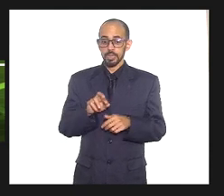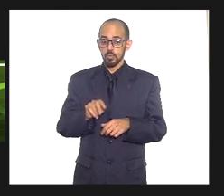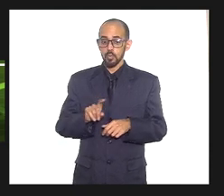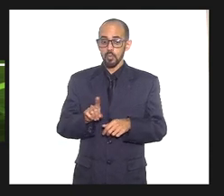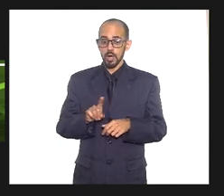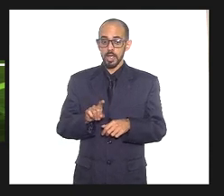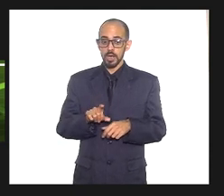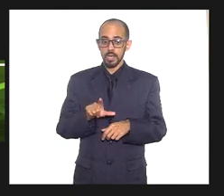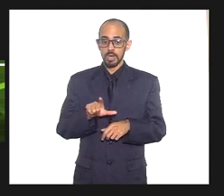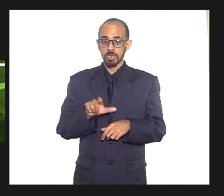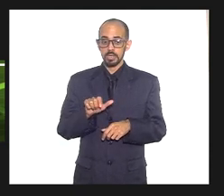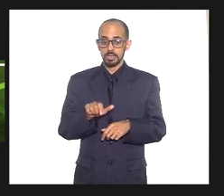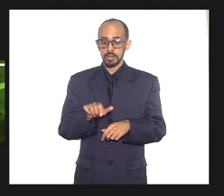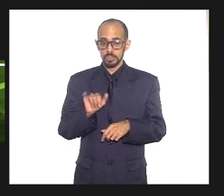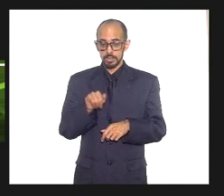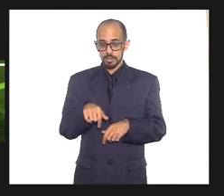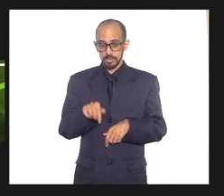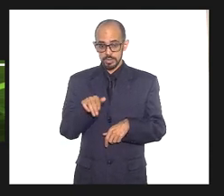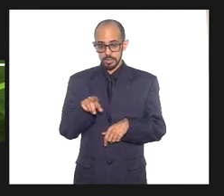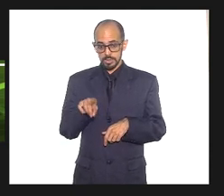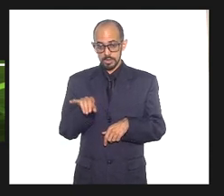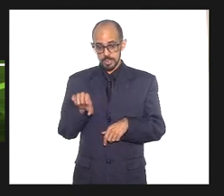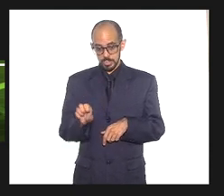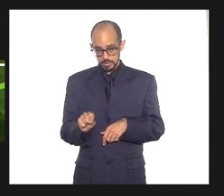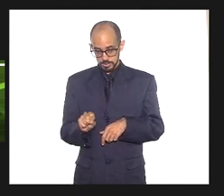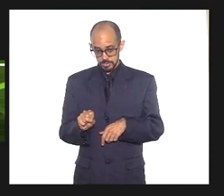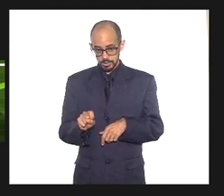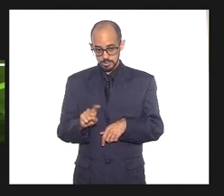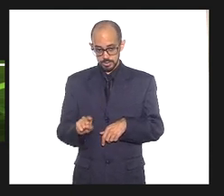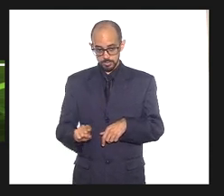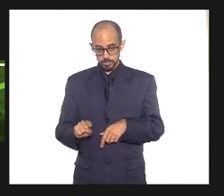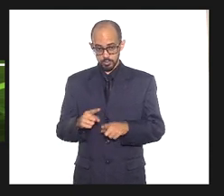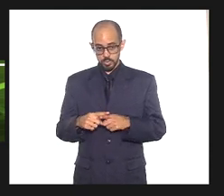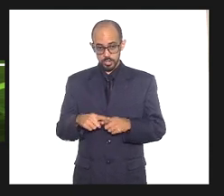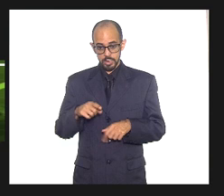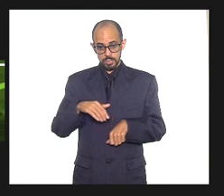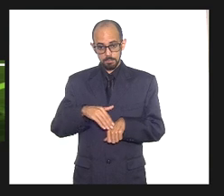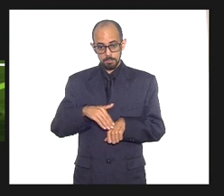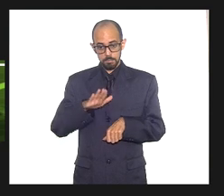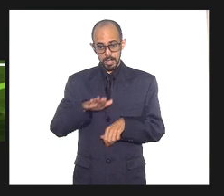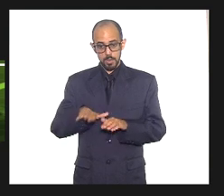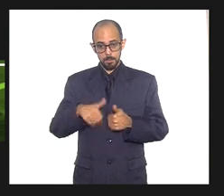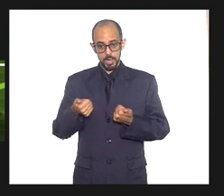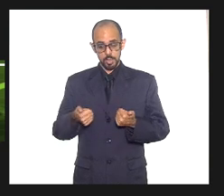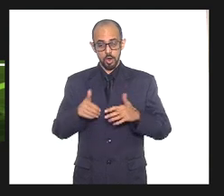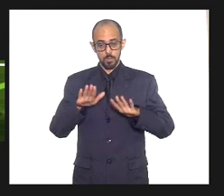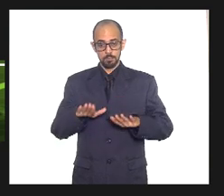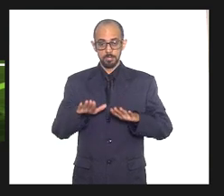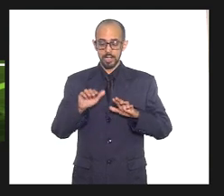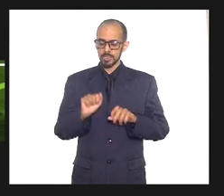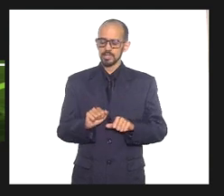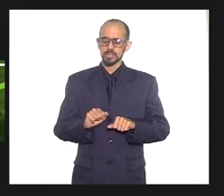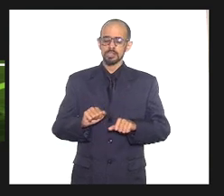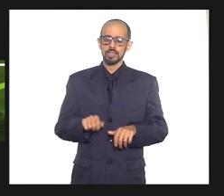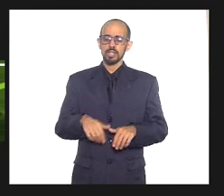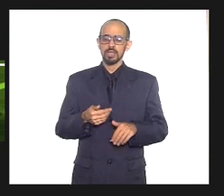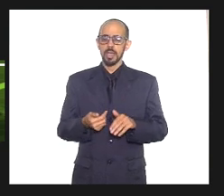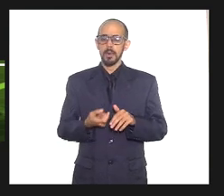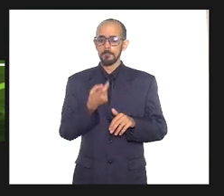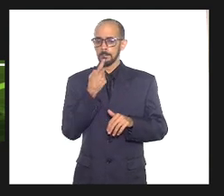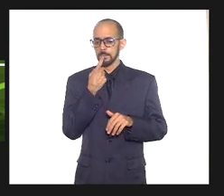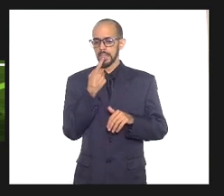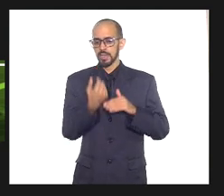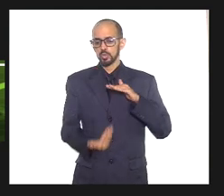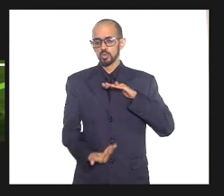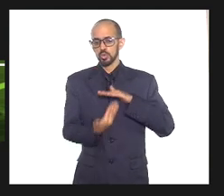liquidez, quanto maior, melhor, né? Mas o que diz, do ponto de vista de endividamento, o ideal é que a gente estivesse perto do limite A, que